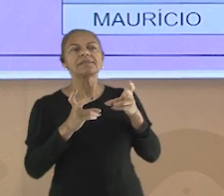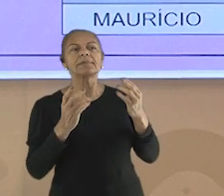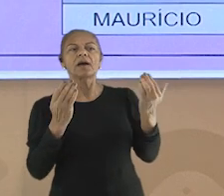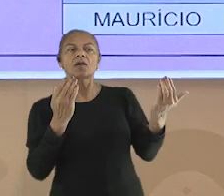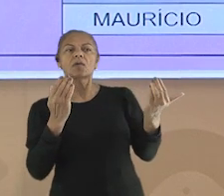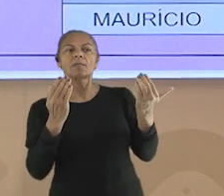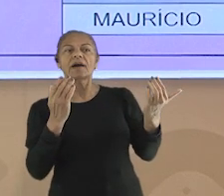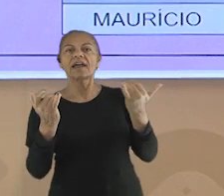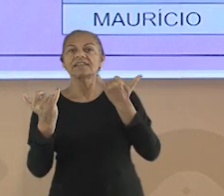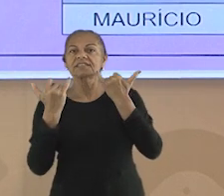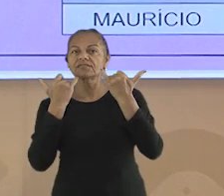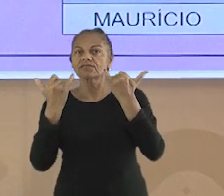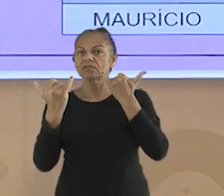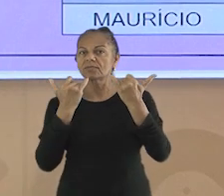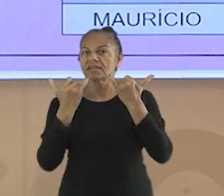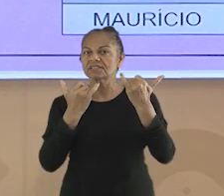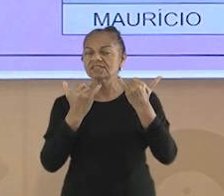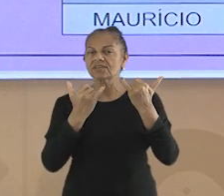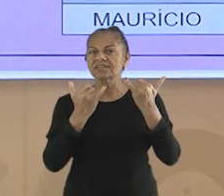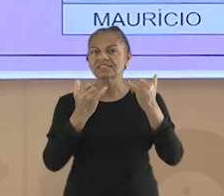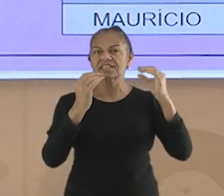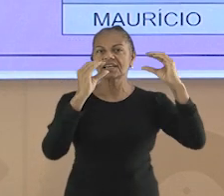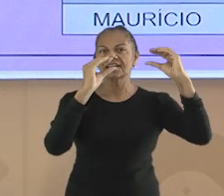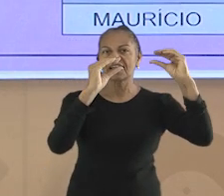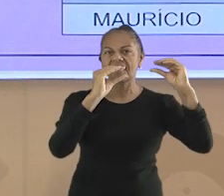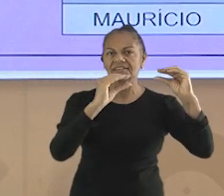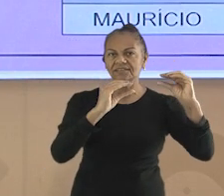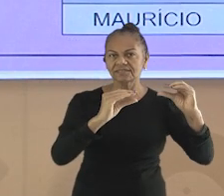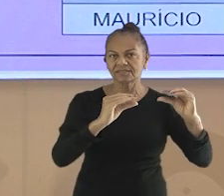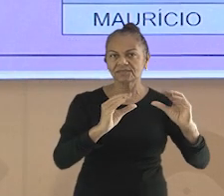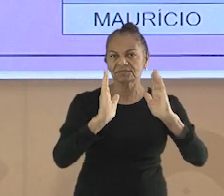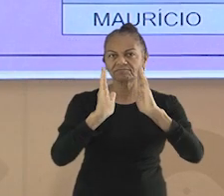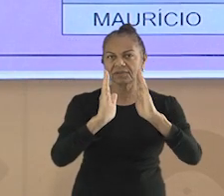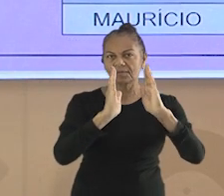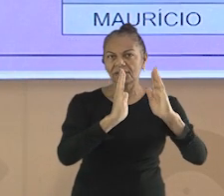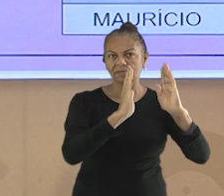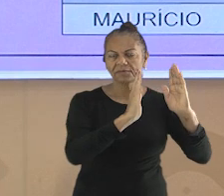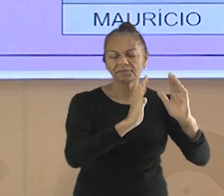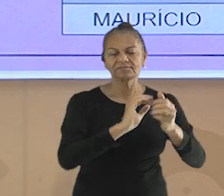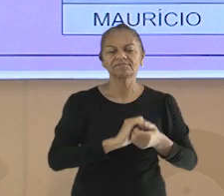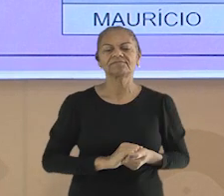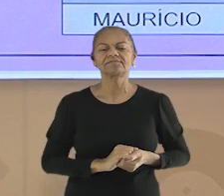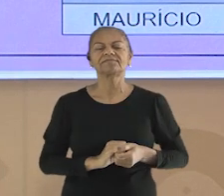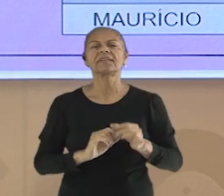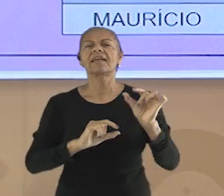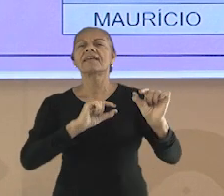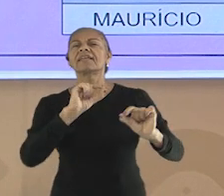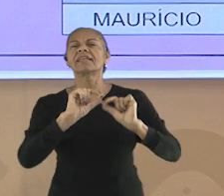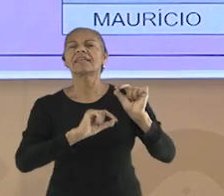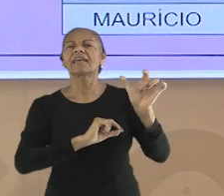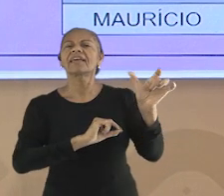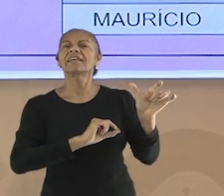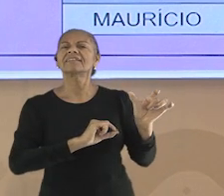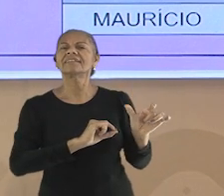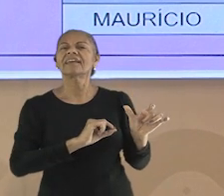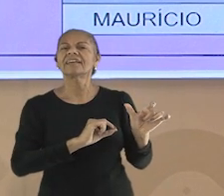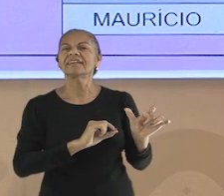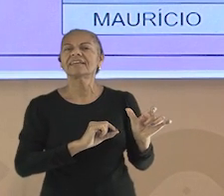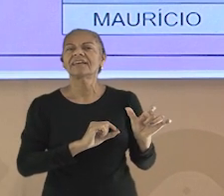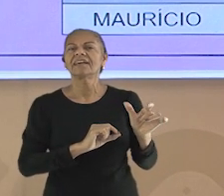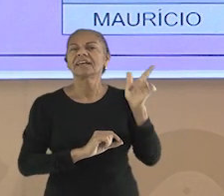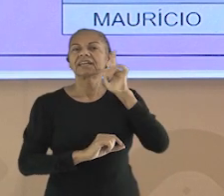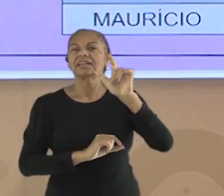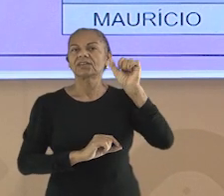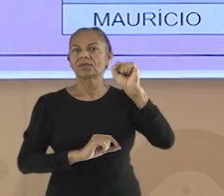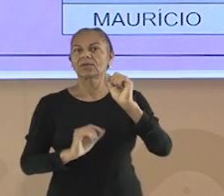precisar comparar as informações que são apresentadas em cada coluna. Vamos lá? Quem ganhou a primeira